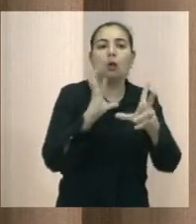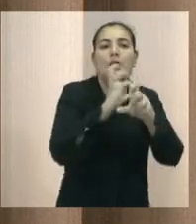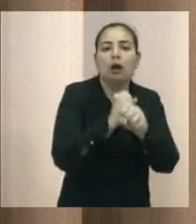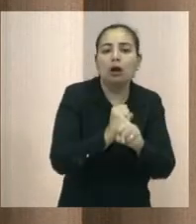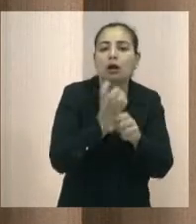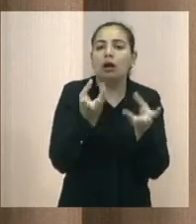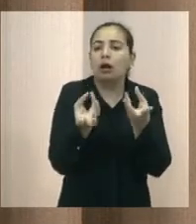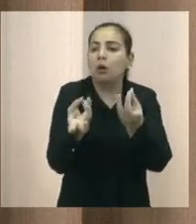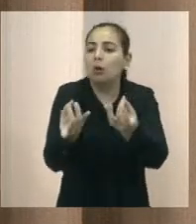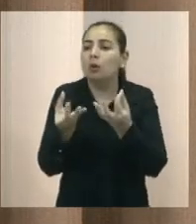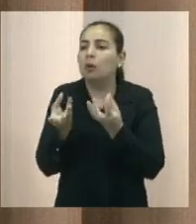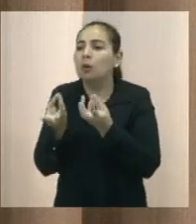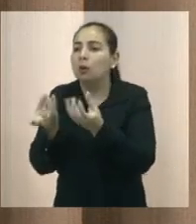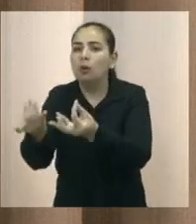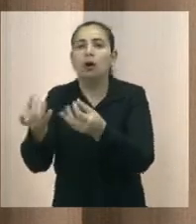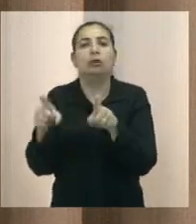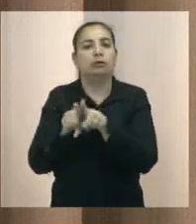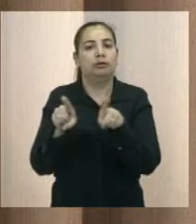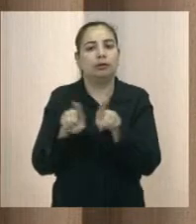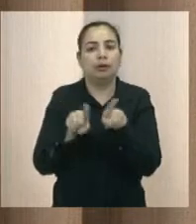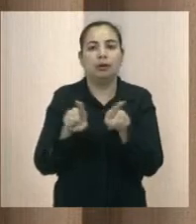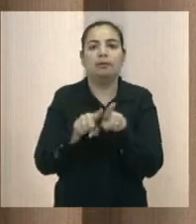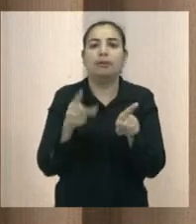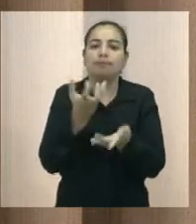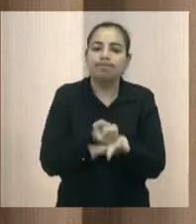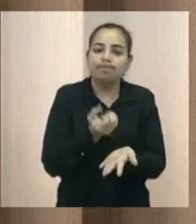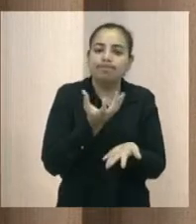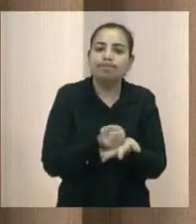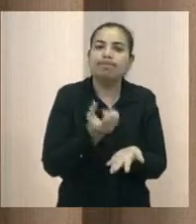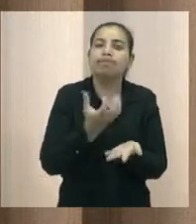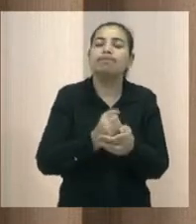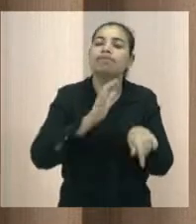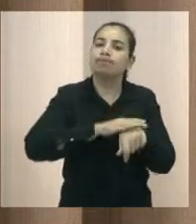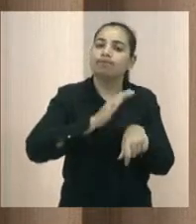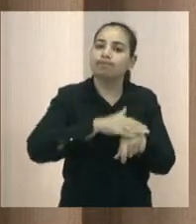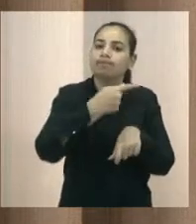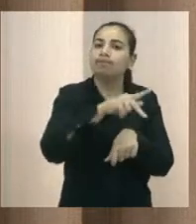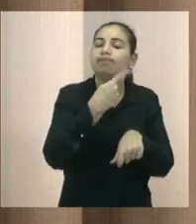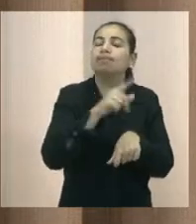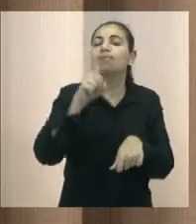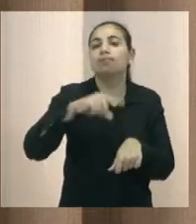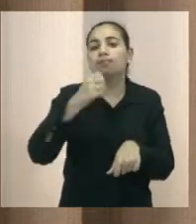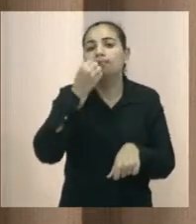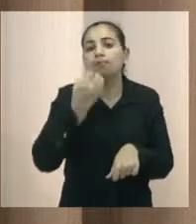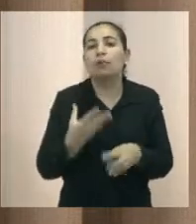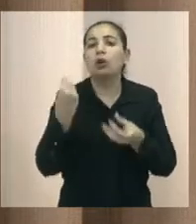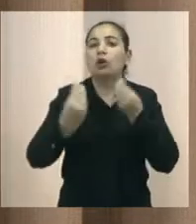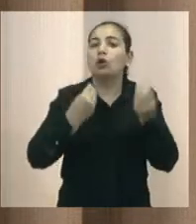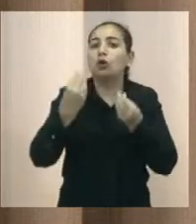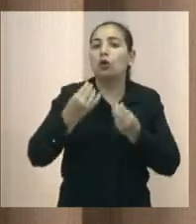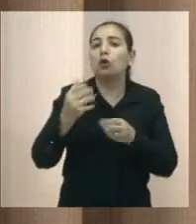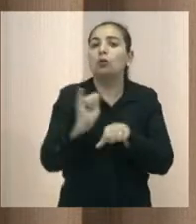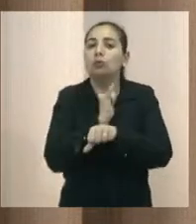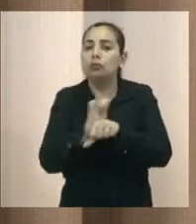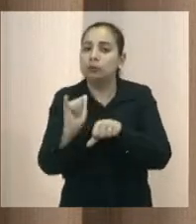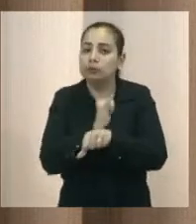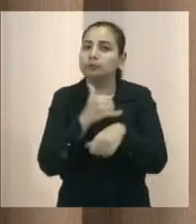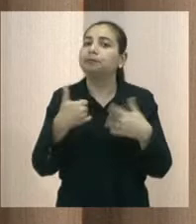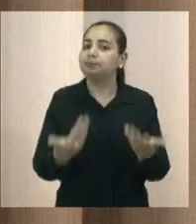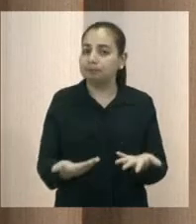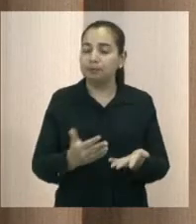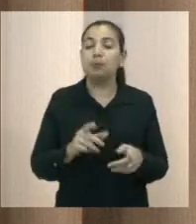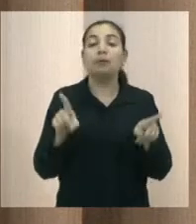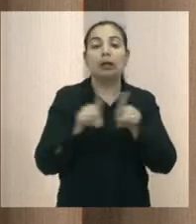Defensoria, além dos serviços que levam também para a comunidade, né, tem o caminhão, Isso. a unidade móvel que vai para